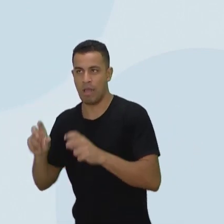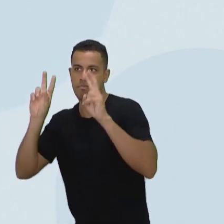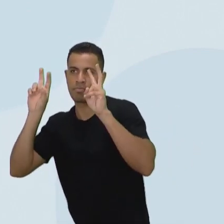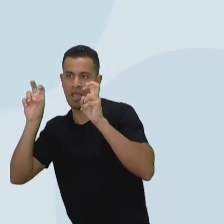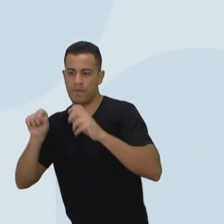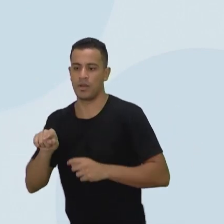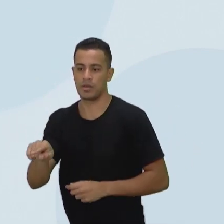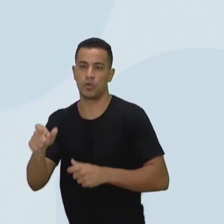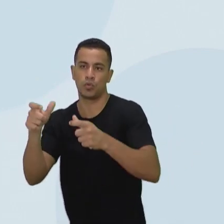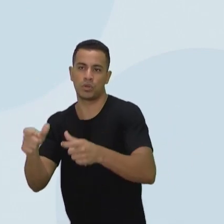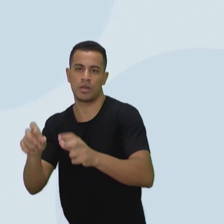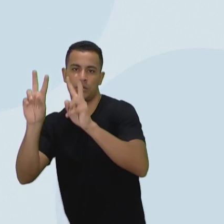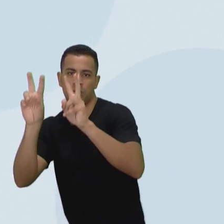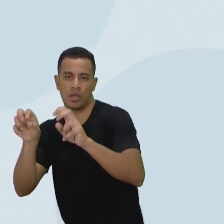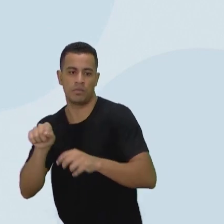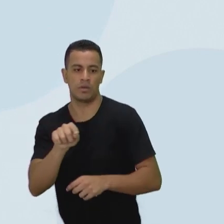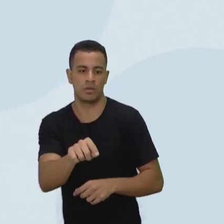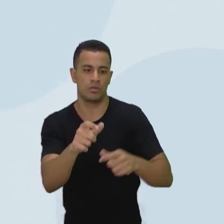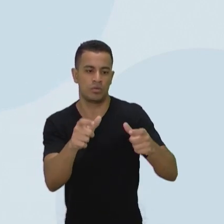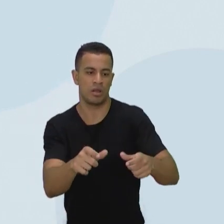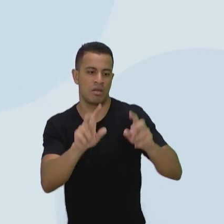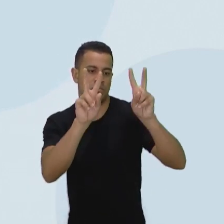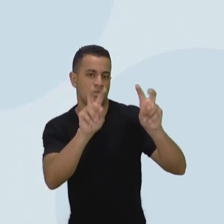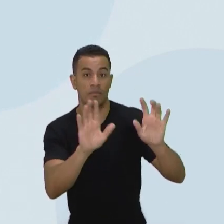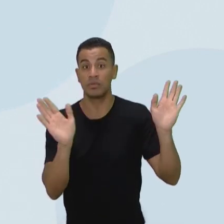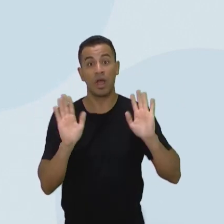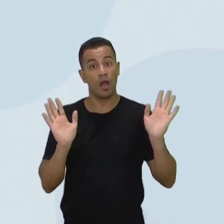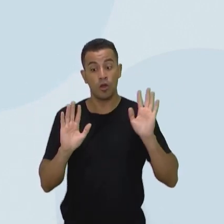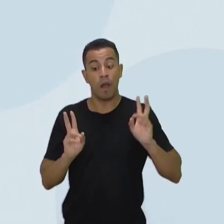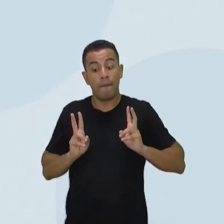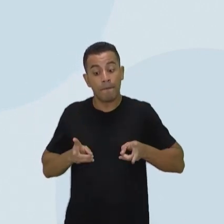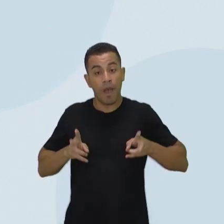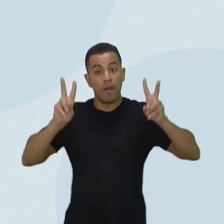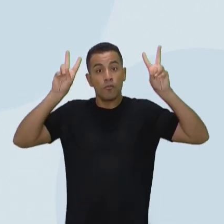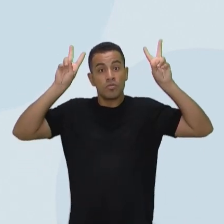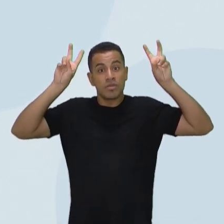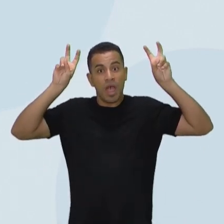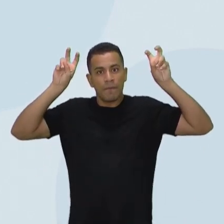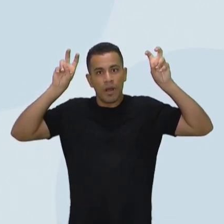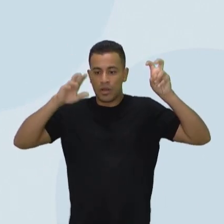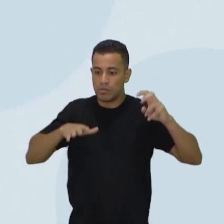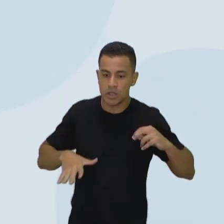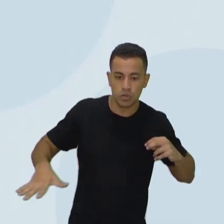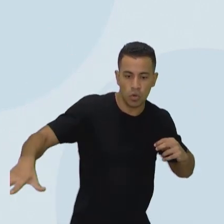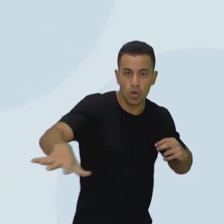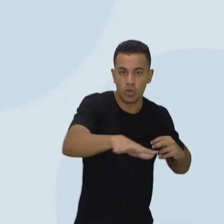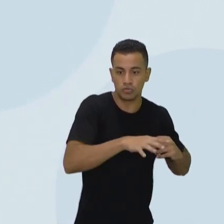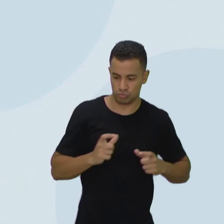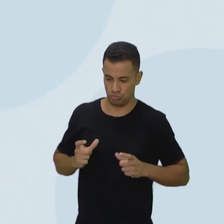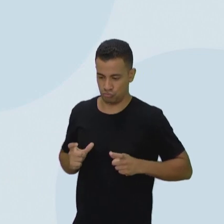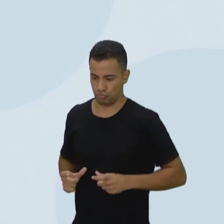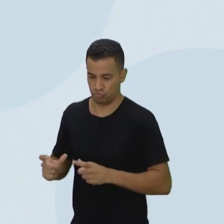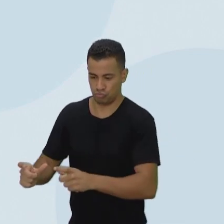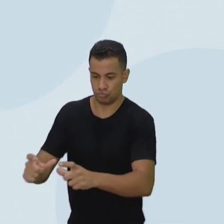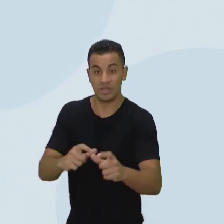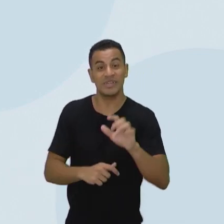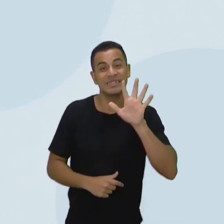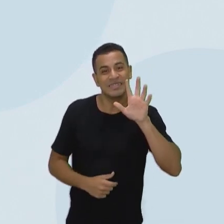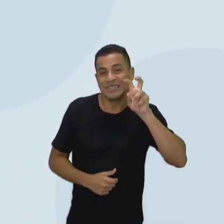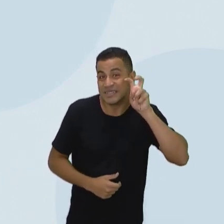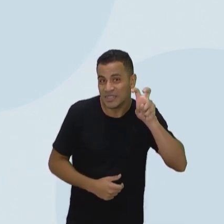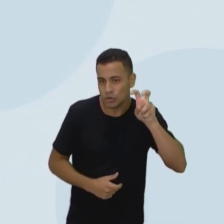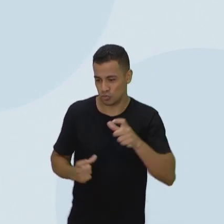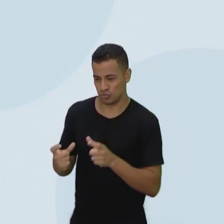minha turma e vou pensar em fazer 5 estações. Vou colocar uma temática para cada estação? Não. É a mesma